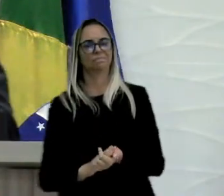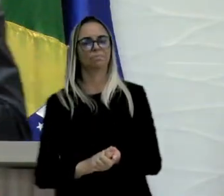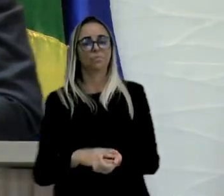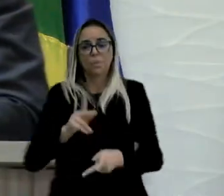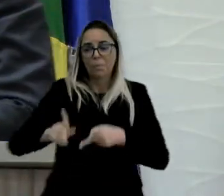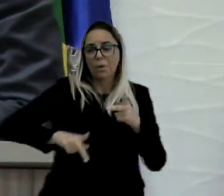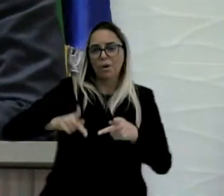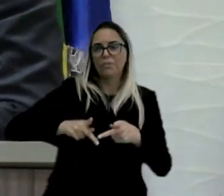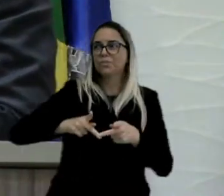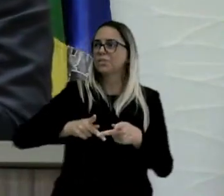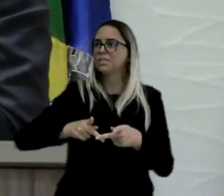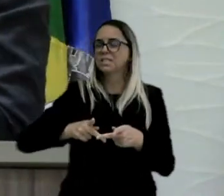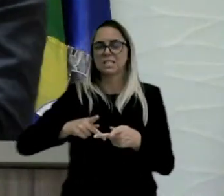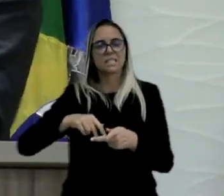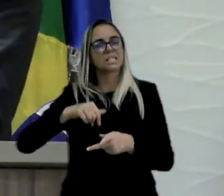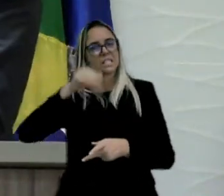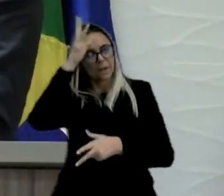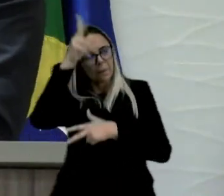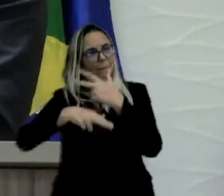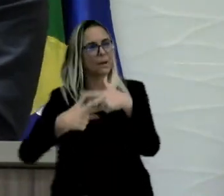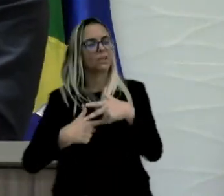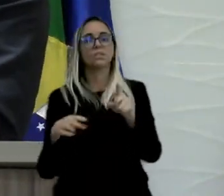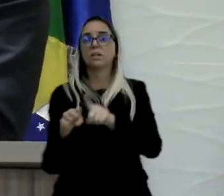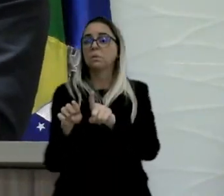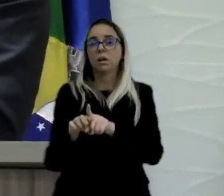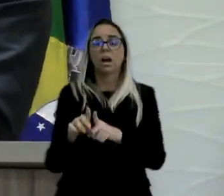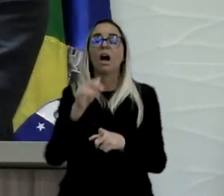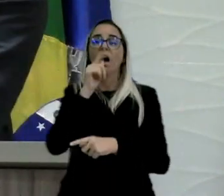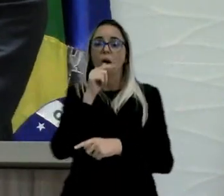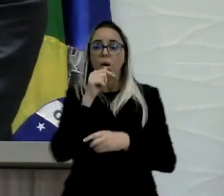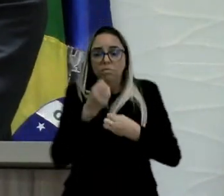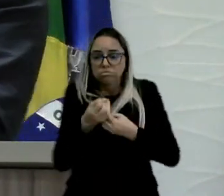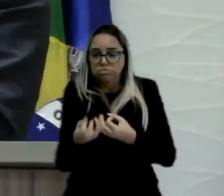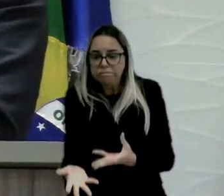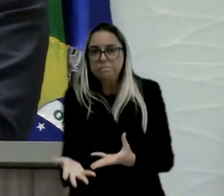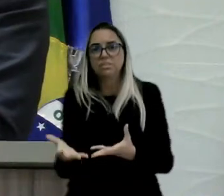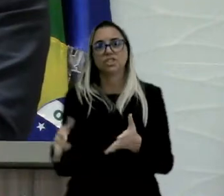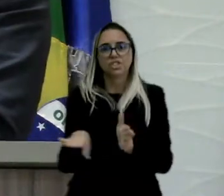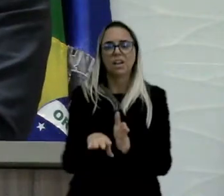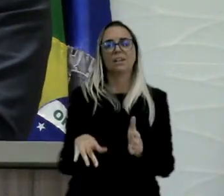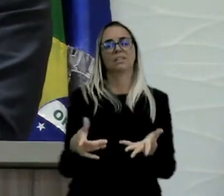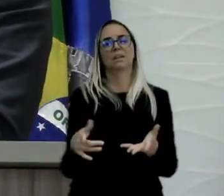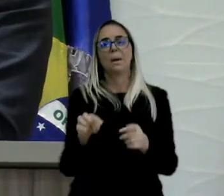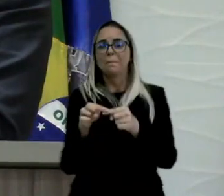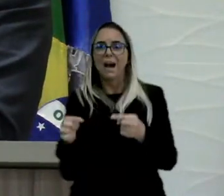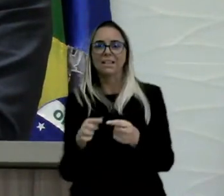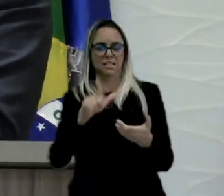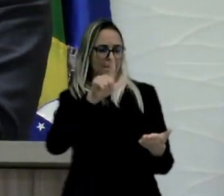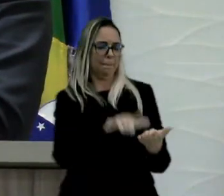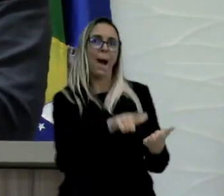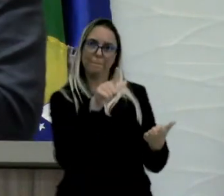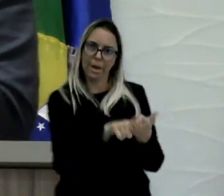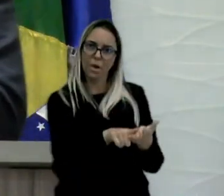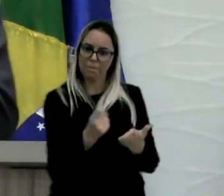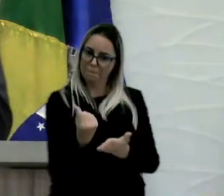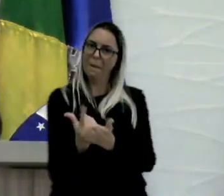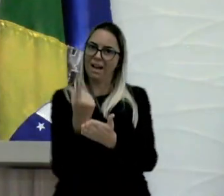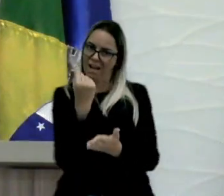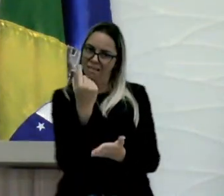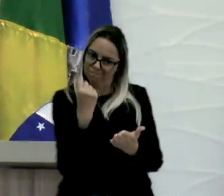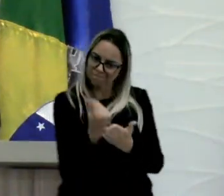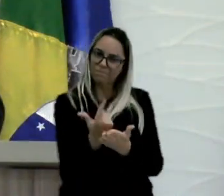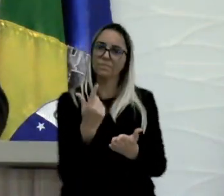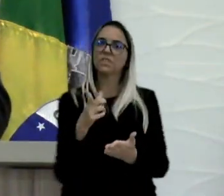do mais senhoras e senhores não chega água mas chega conta e você para